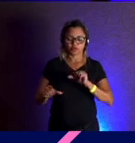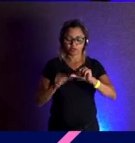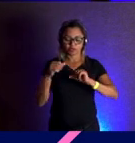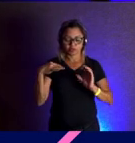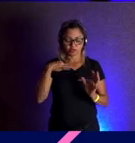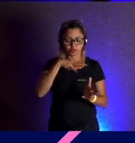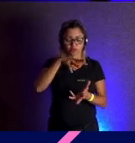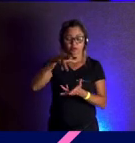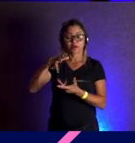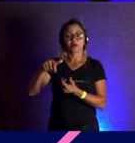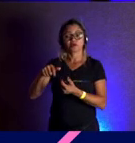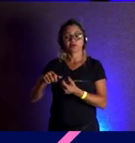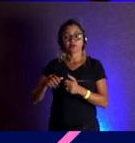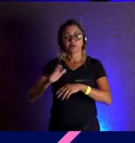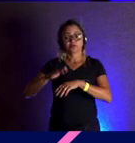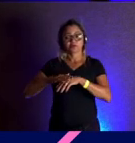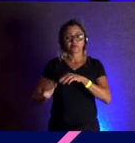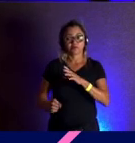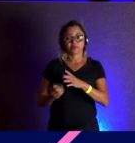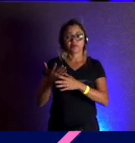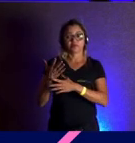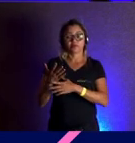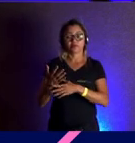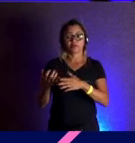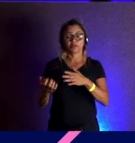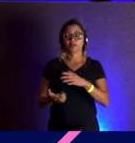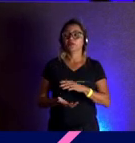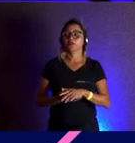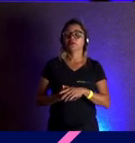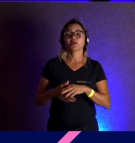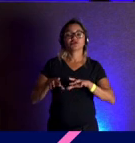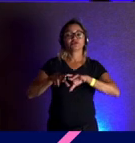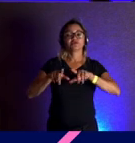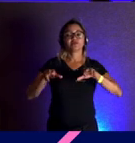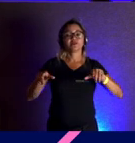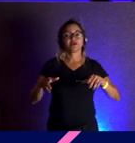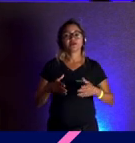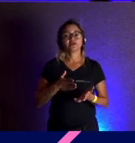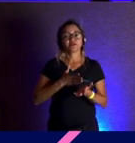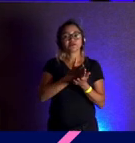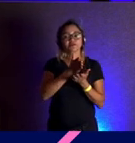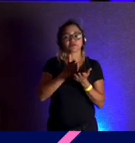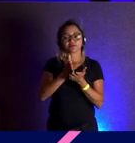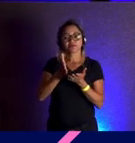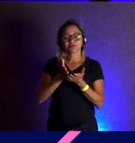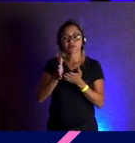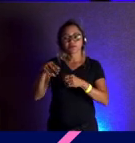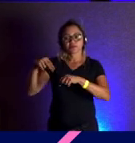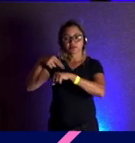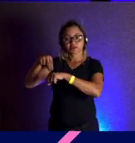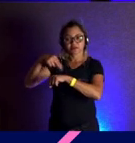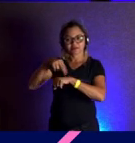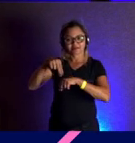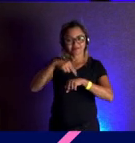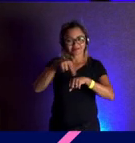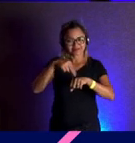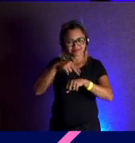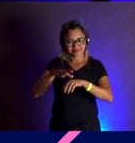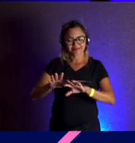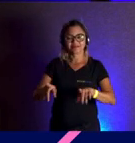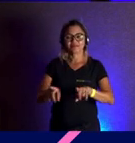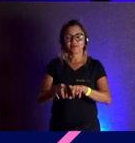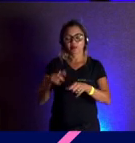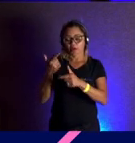que houveram ações das diferentes nações, vamos dizer assim, e